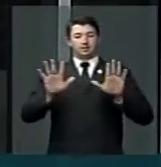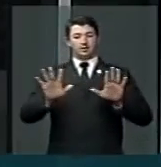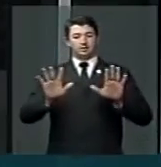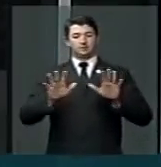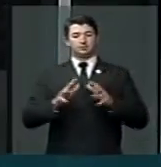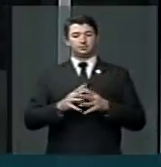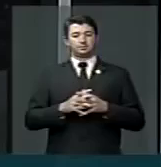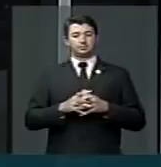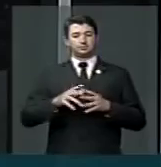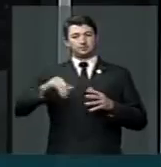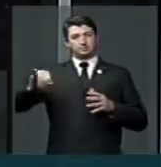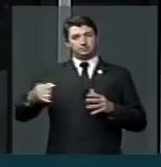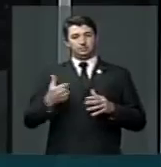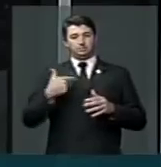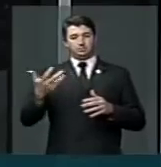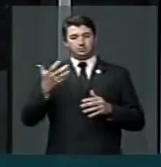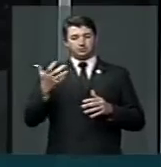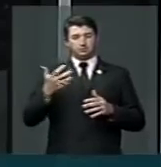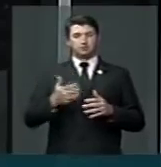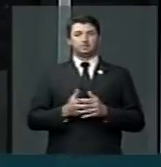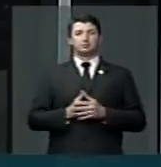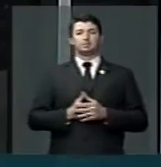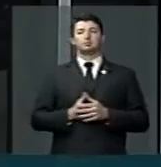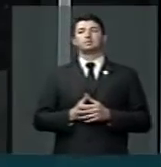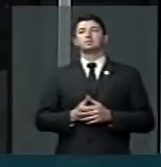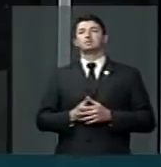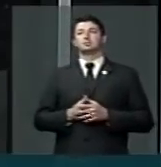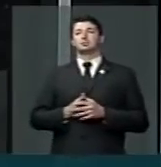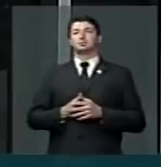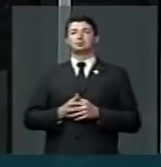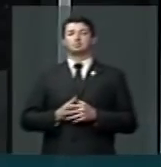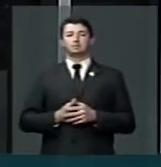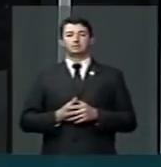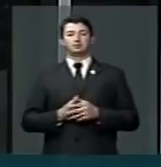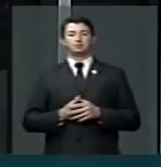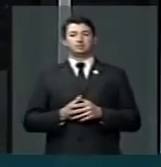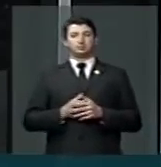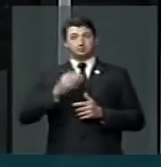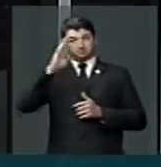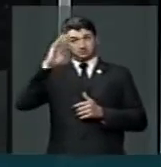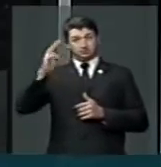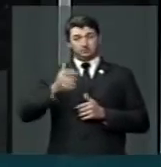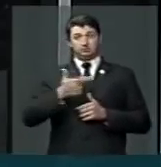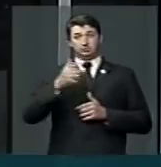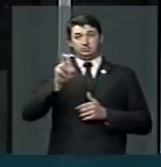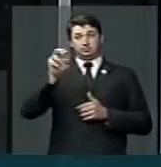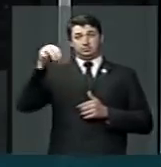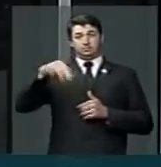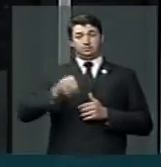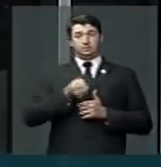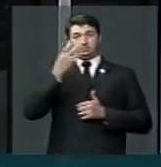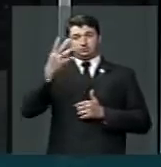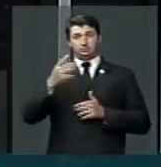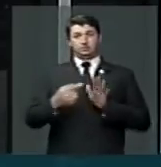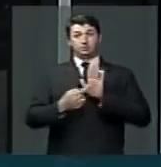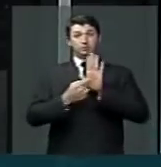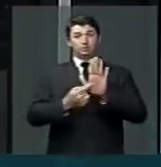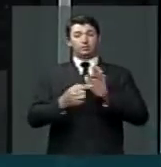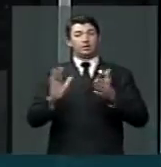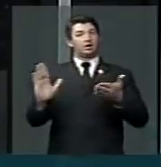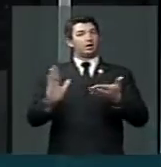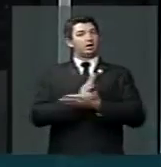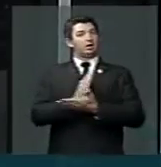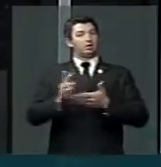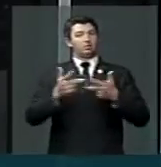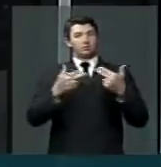presidente, aproveitando a oportunidade do nosso grande expediente, destacar alguns